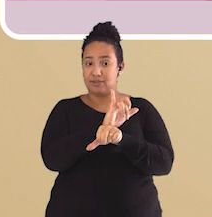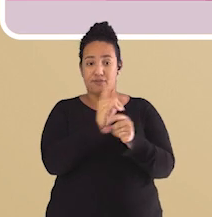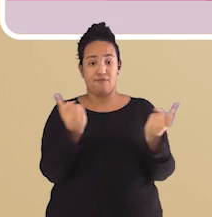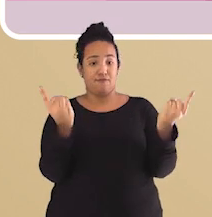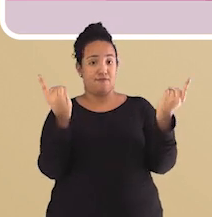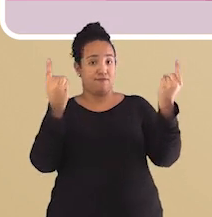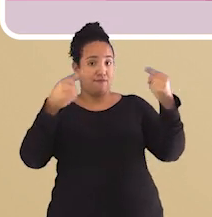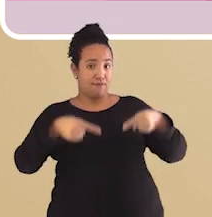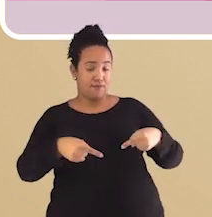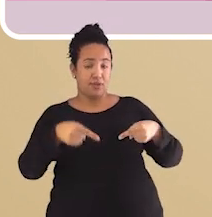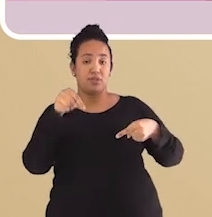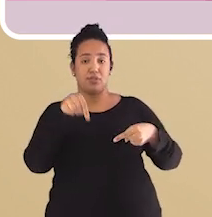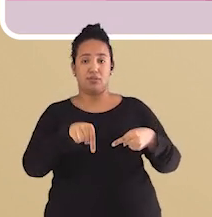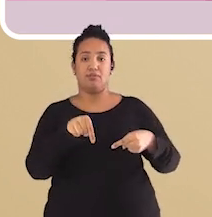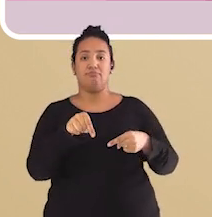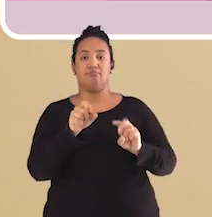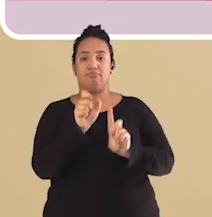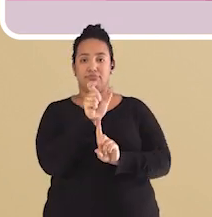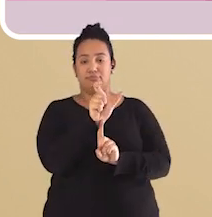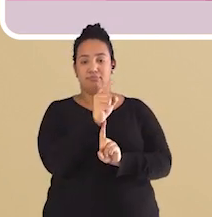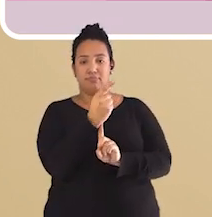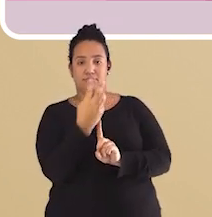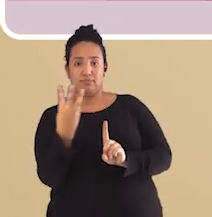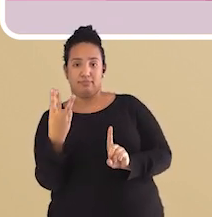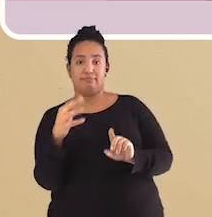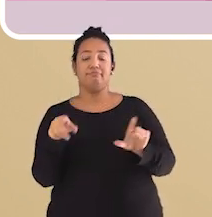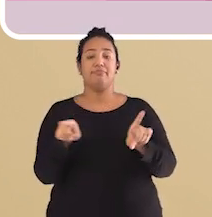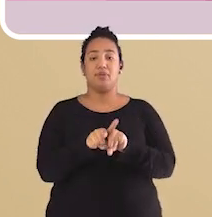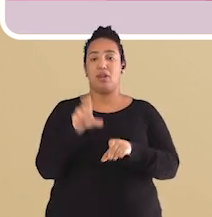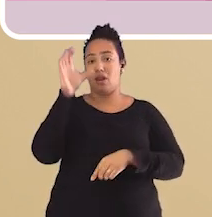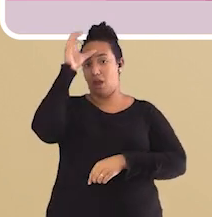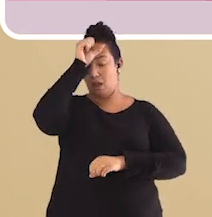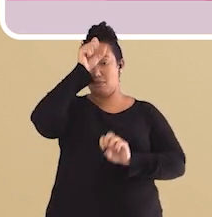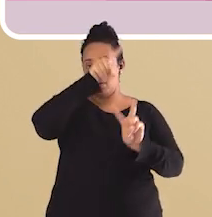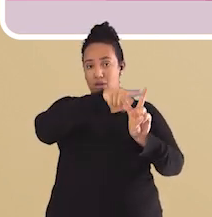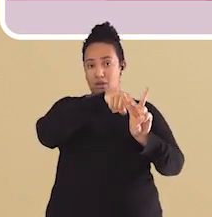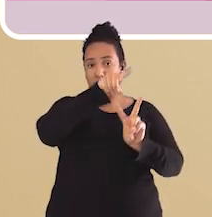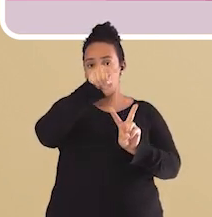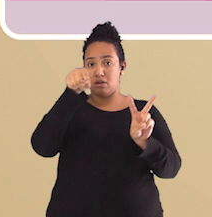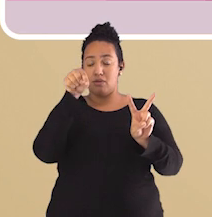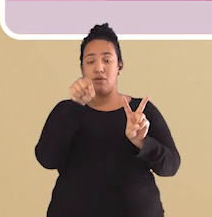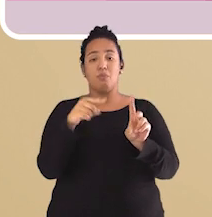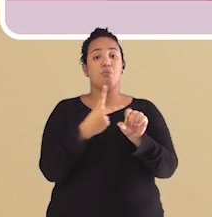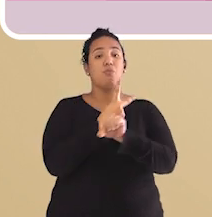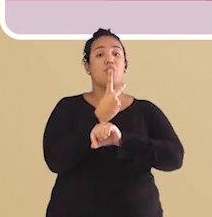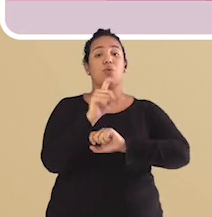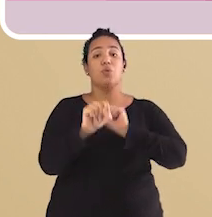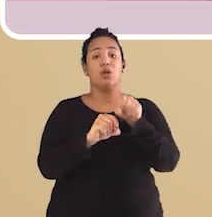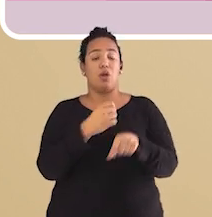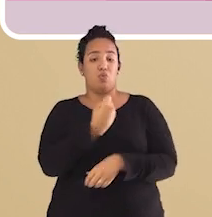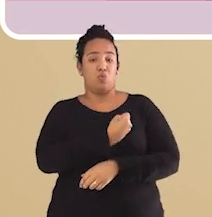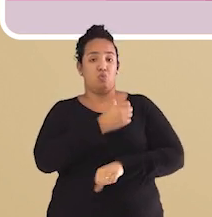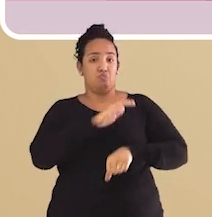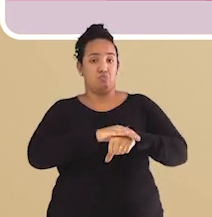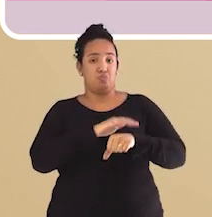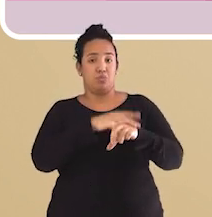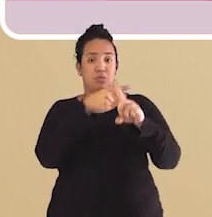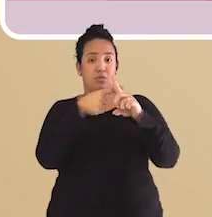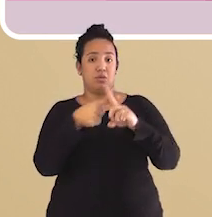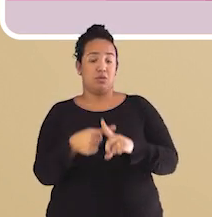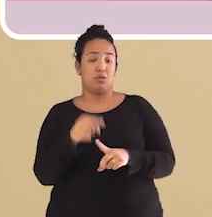da potenciação. Aprendemos que a raiz quadrada vai buscar um fator que, multiplicado por ele